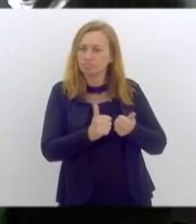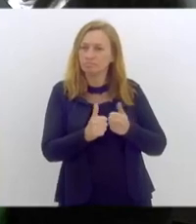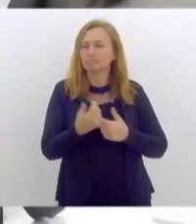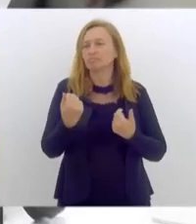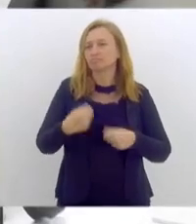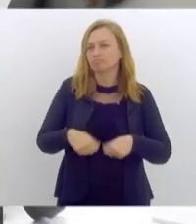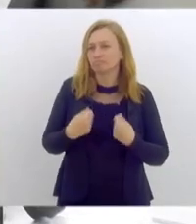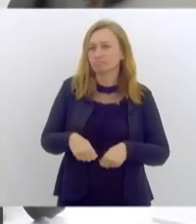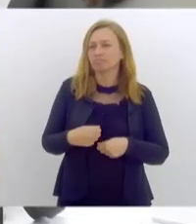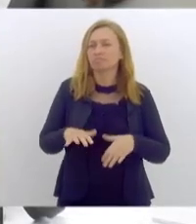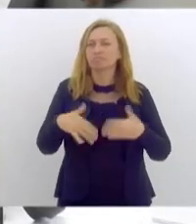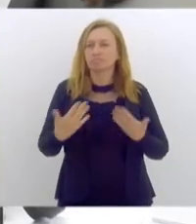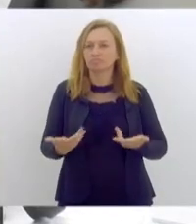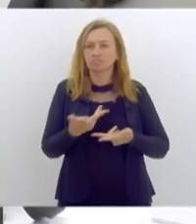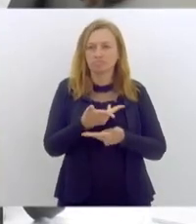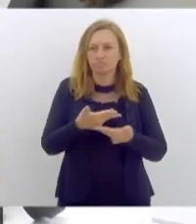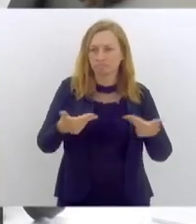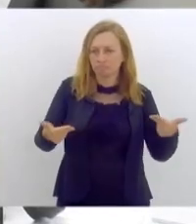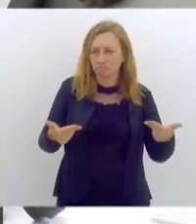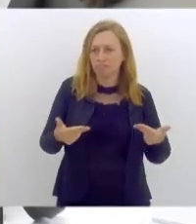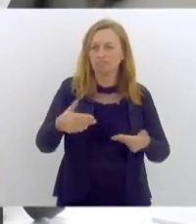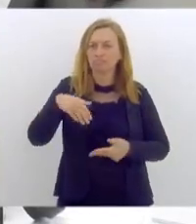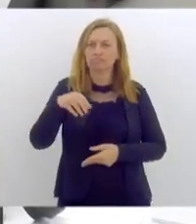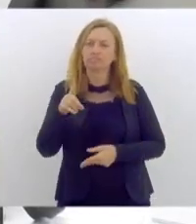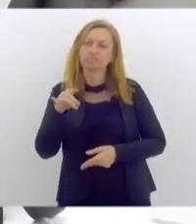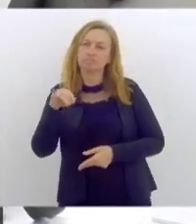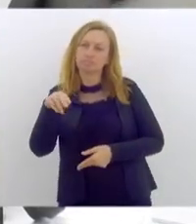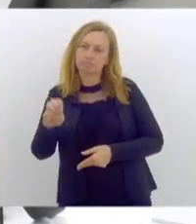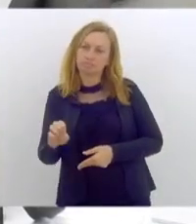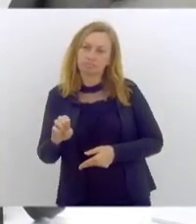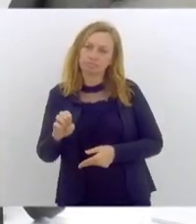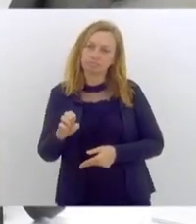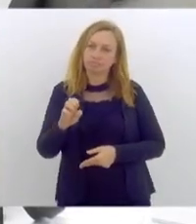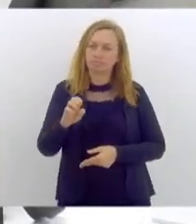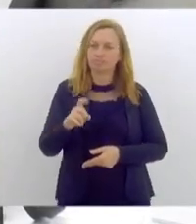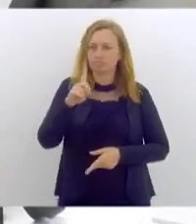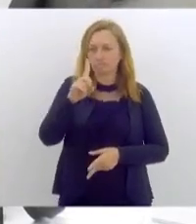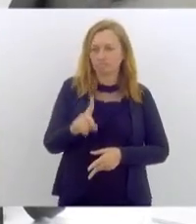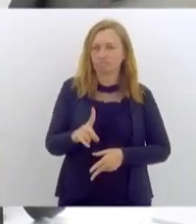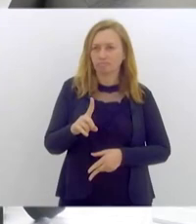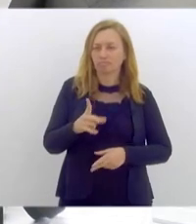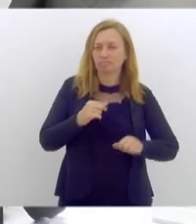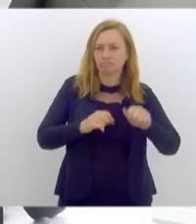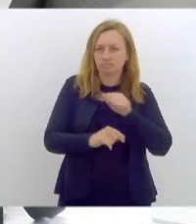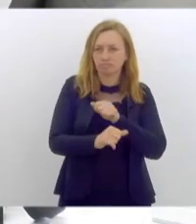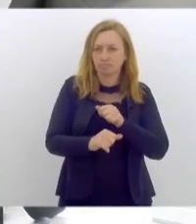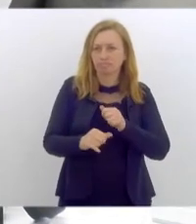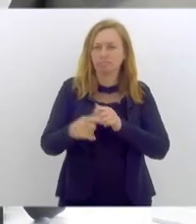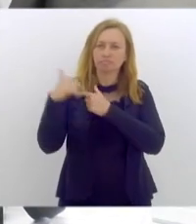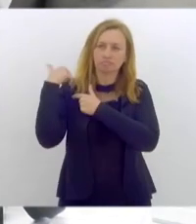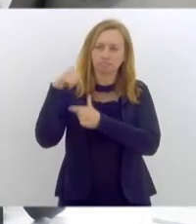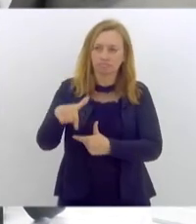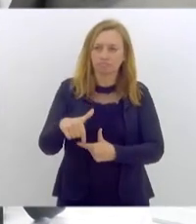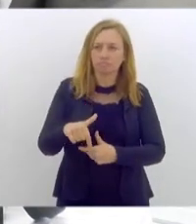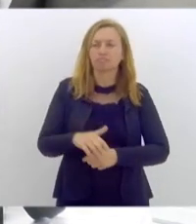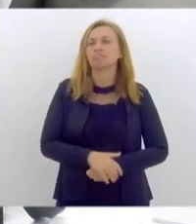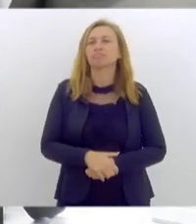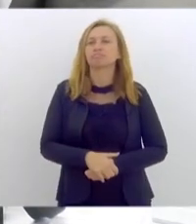for o caso Então são diversas modalidades possíveis de garantias dos instrumentos financeiros tradicionais